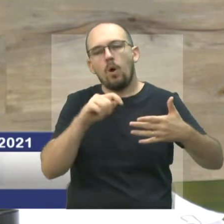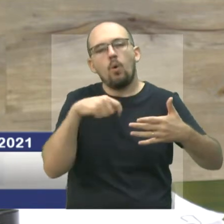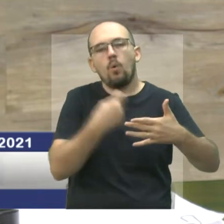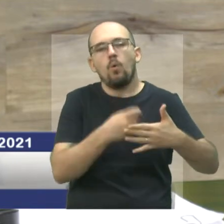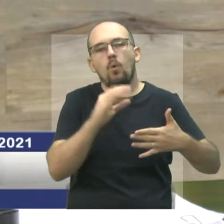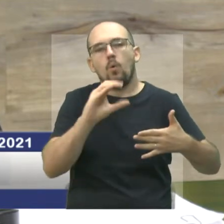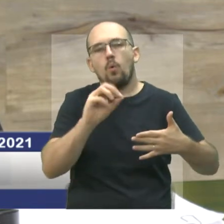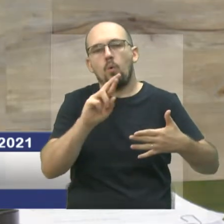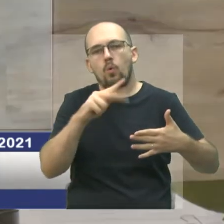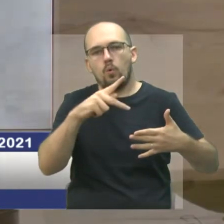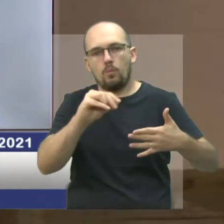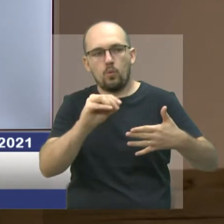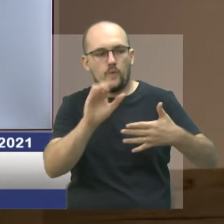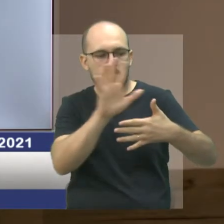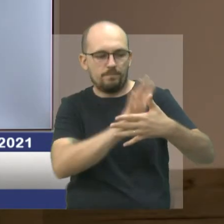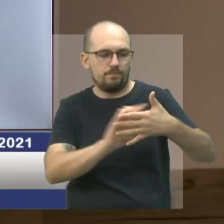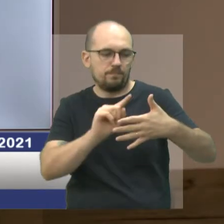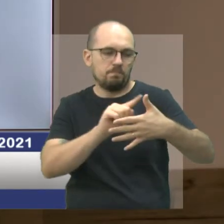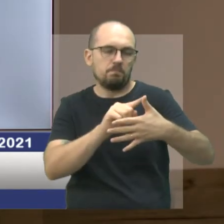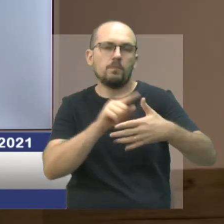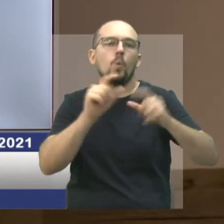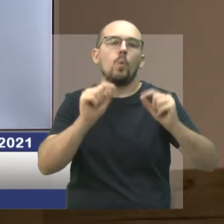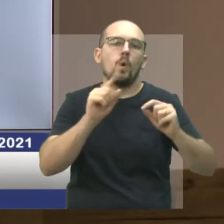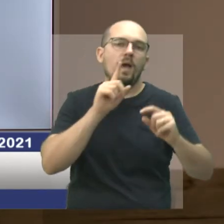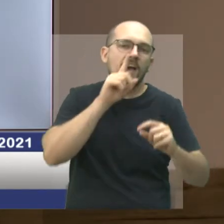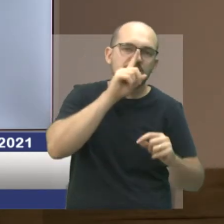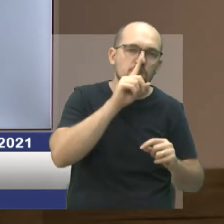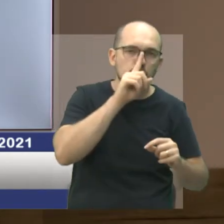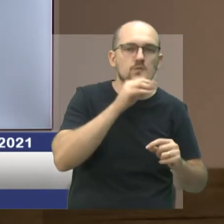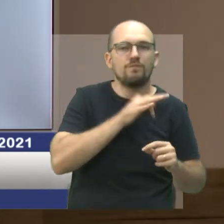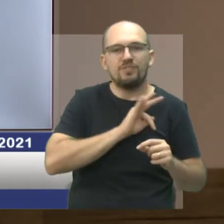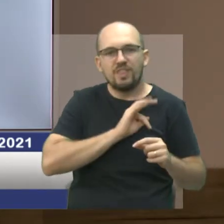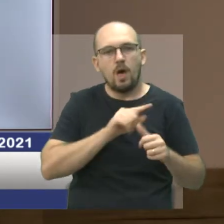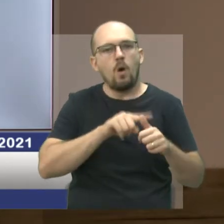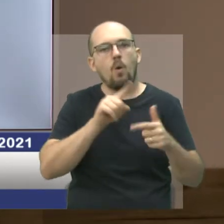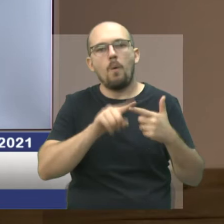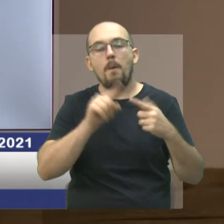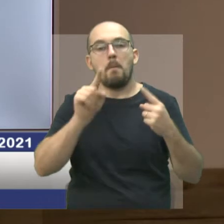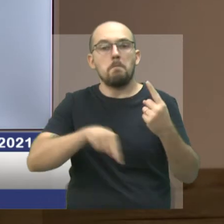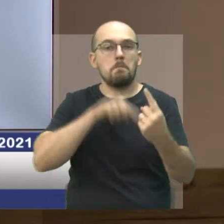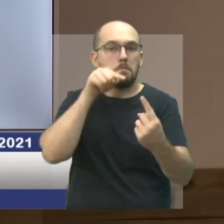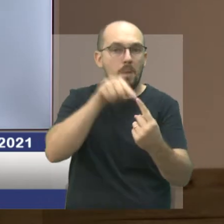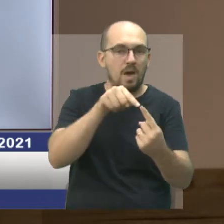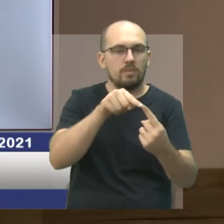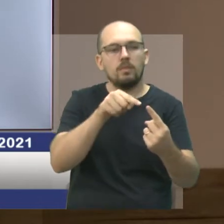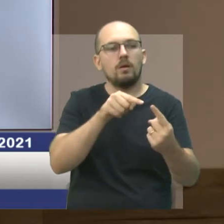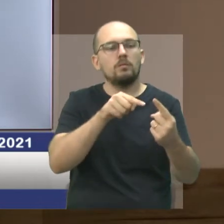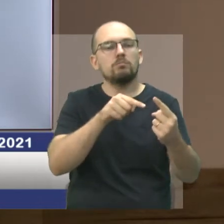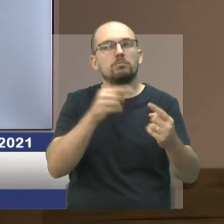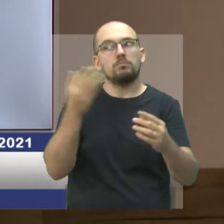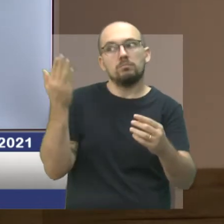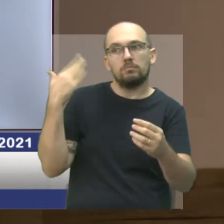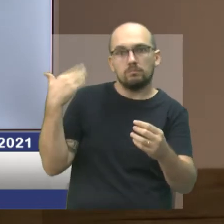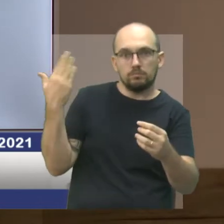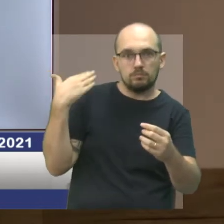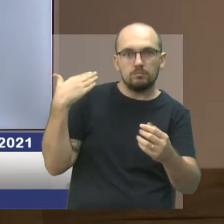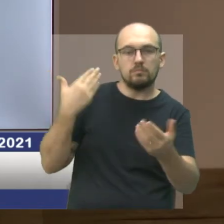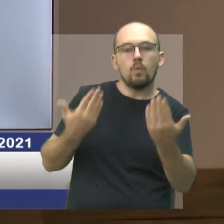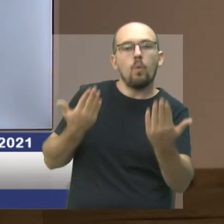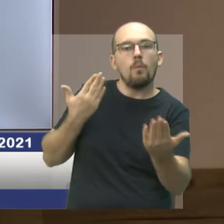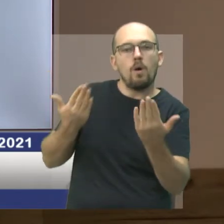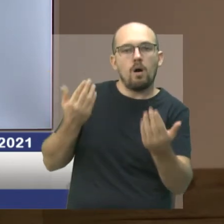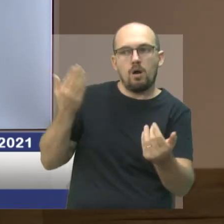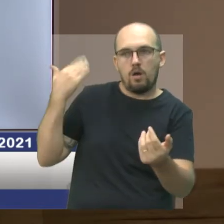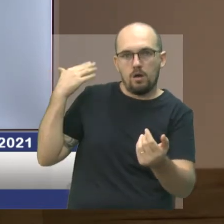definir metas e riscos fiscais, vai fazer uma avaliação do cumprimento das metas fiscais do exercício anterior, ele vai definir